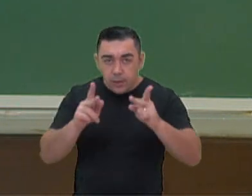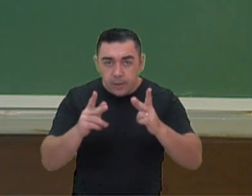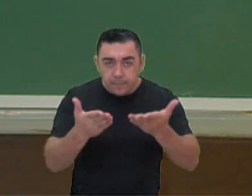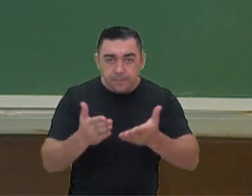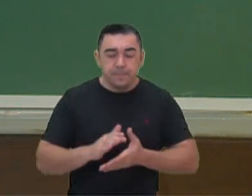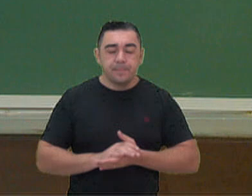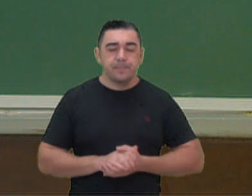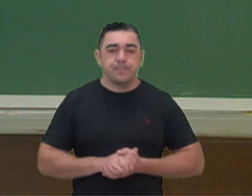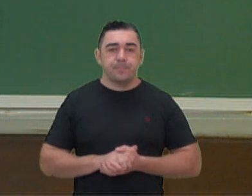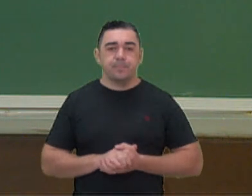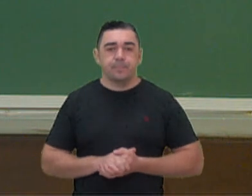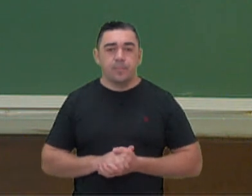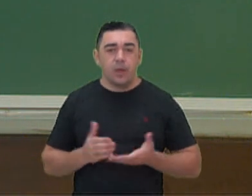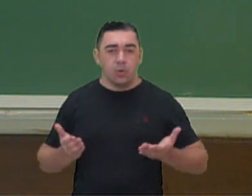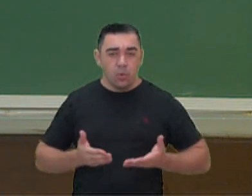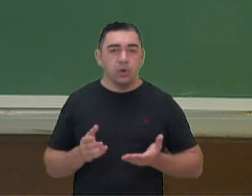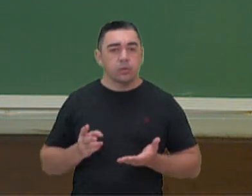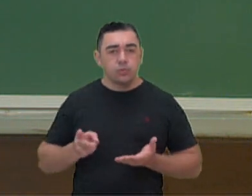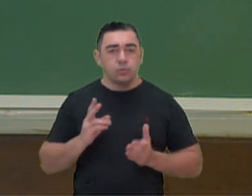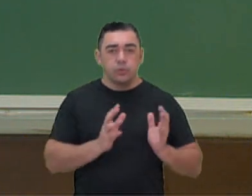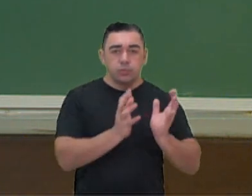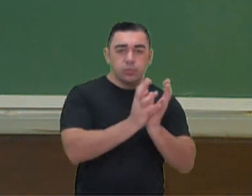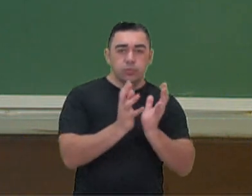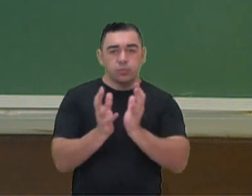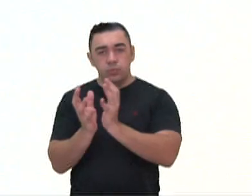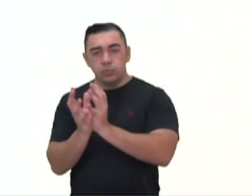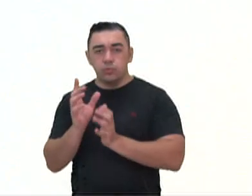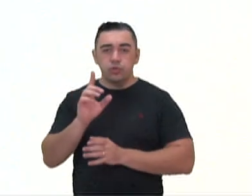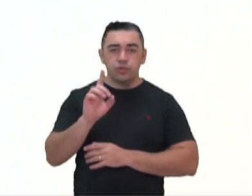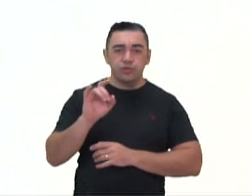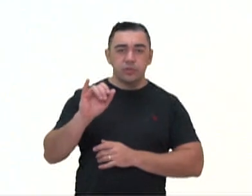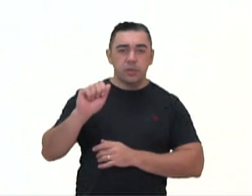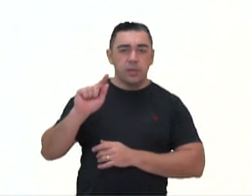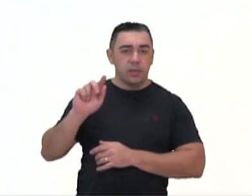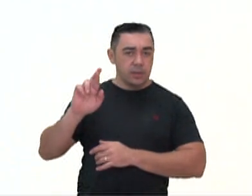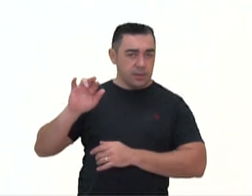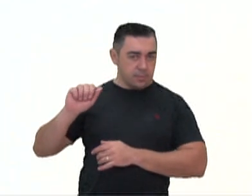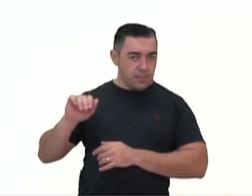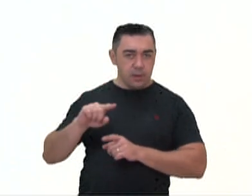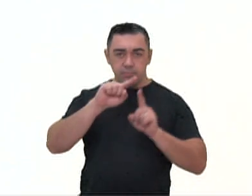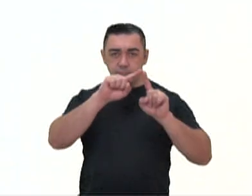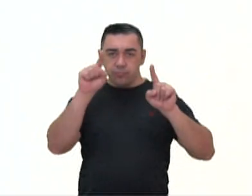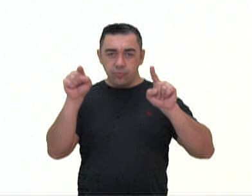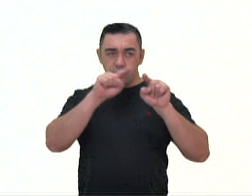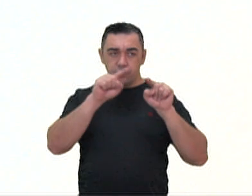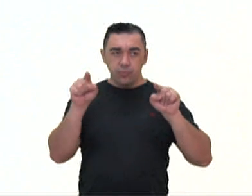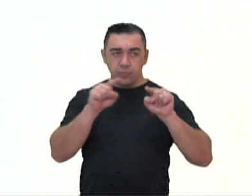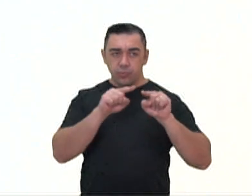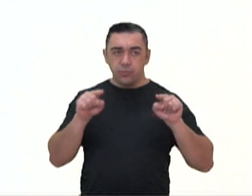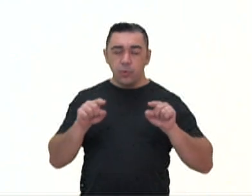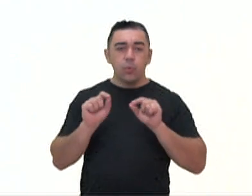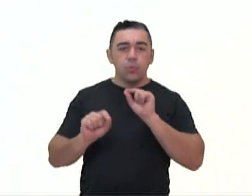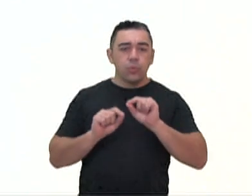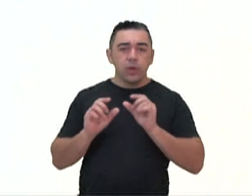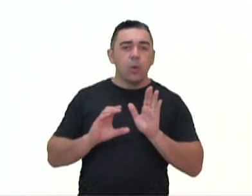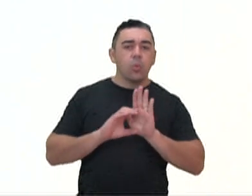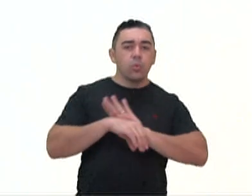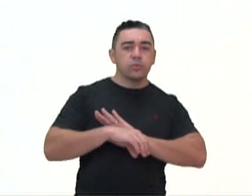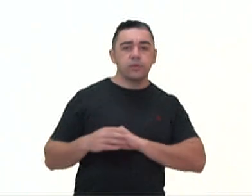Vamos lá? Um diagrama na tela mostra exatamente o conceito de função inversa.